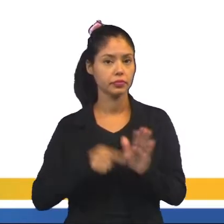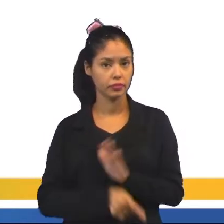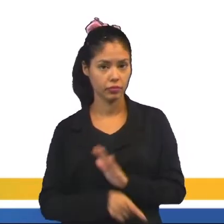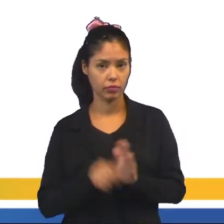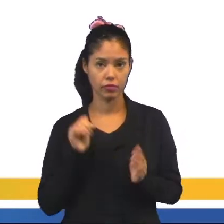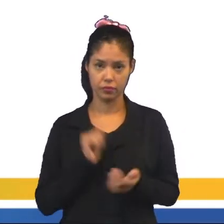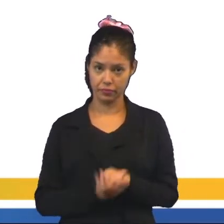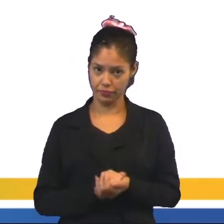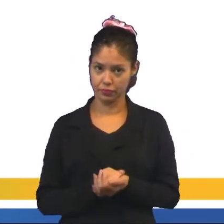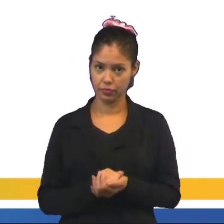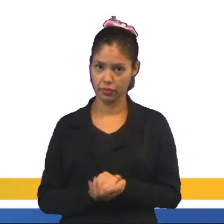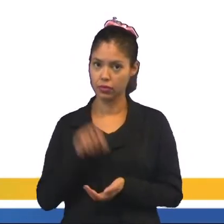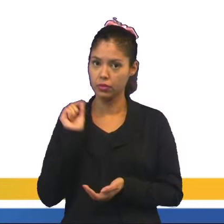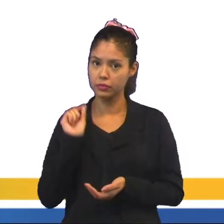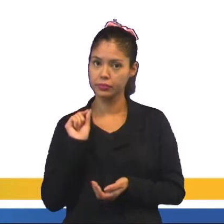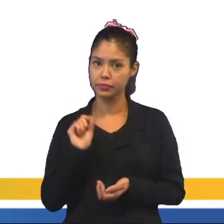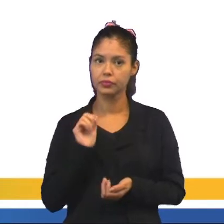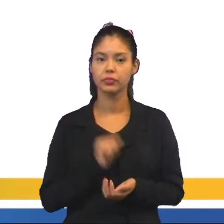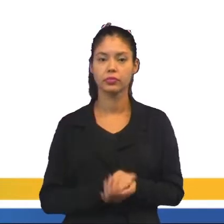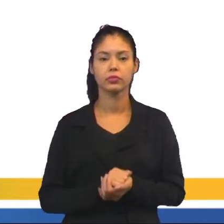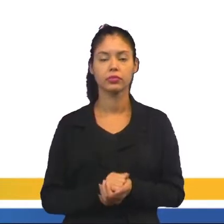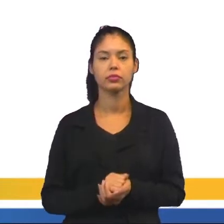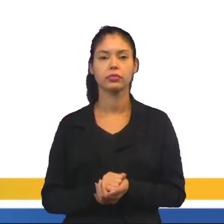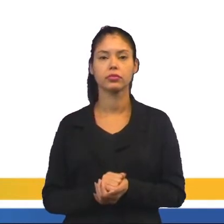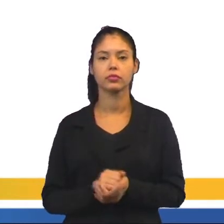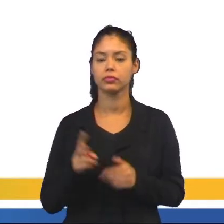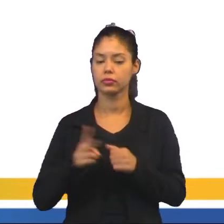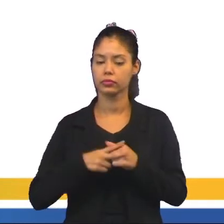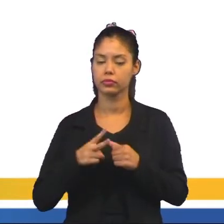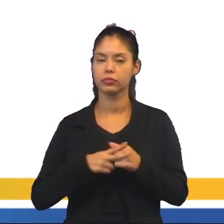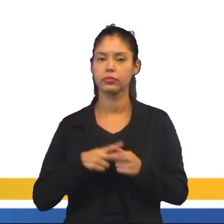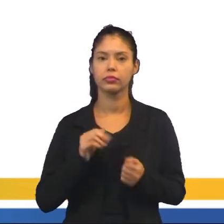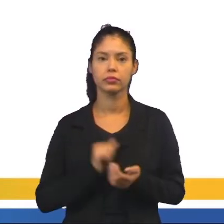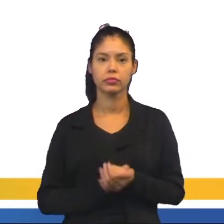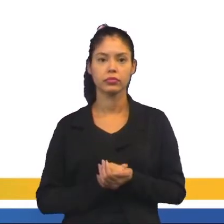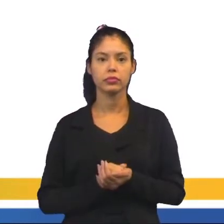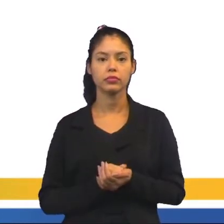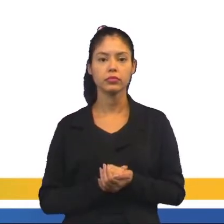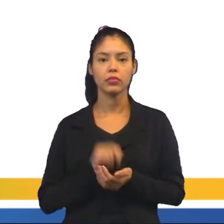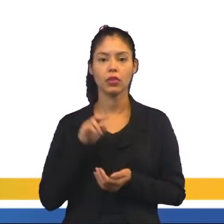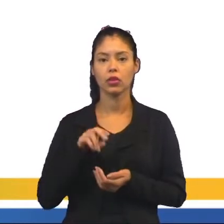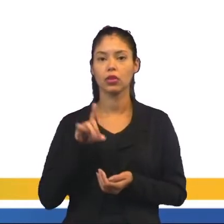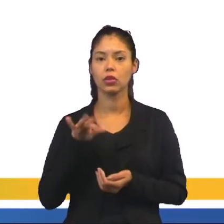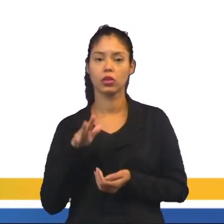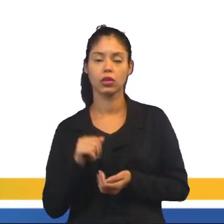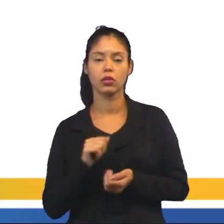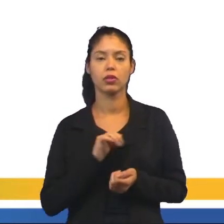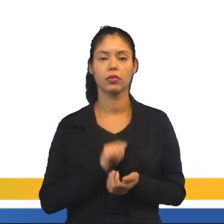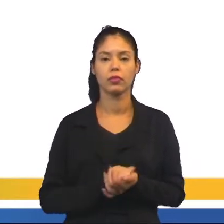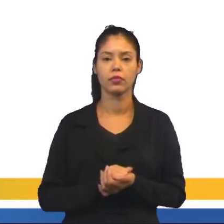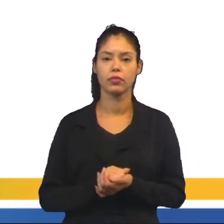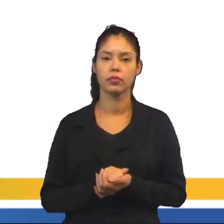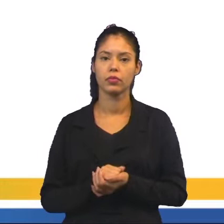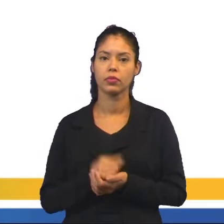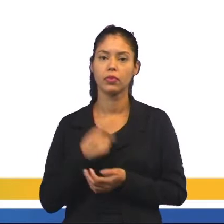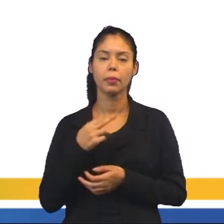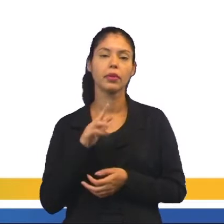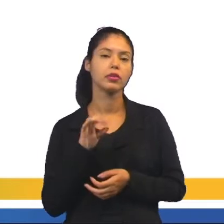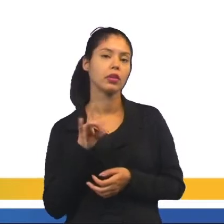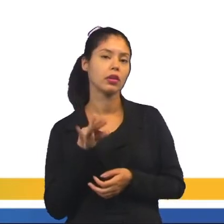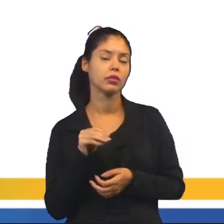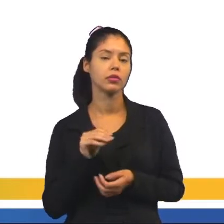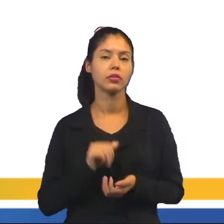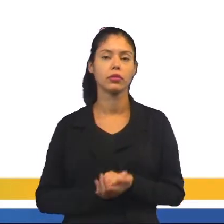né ou vamos ver o que que o verbo ele ele funciona como núcleo né núcleo do